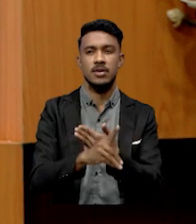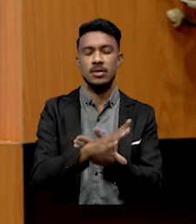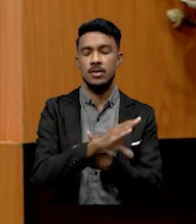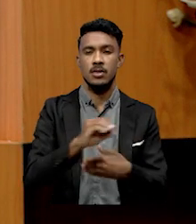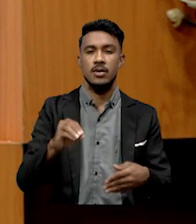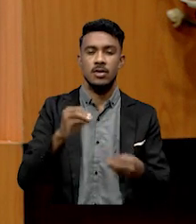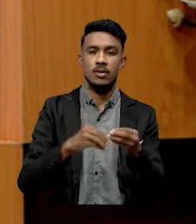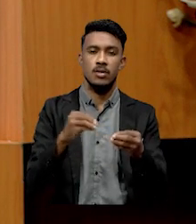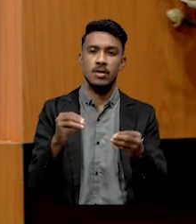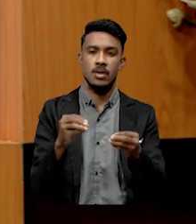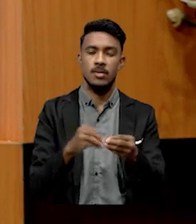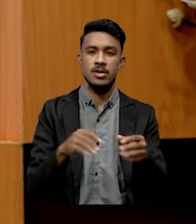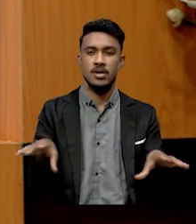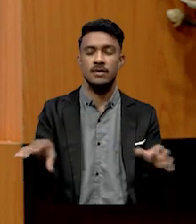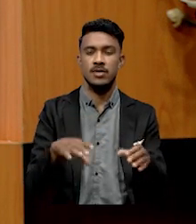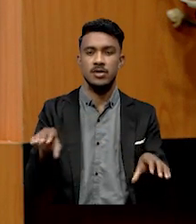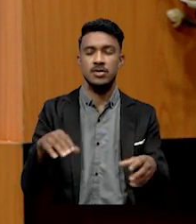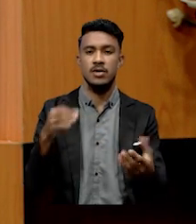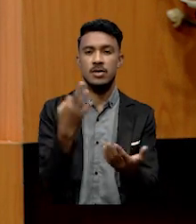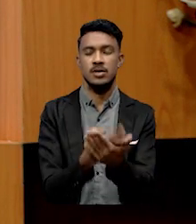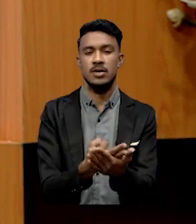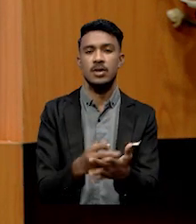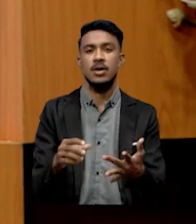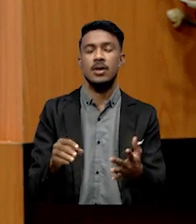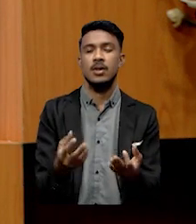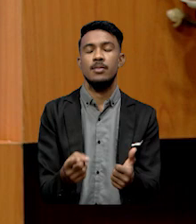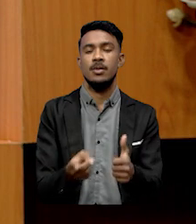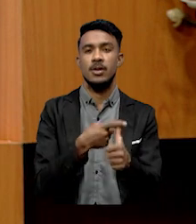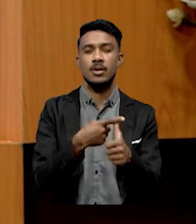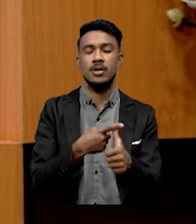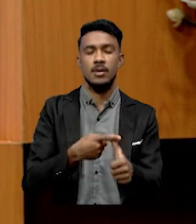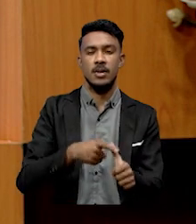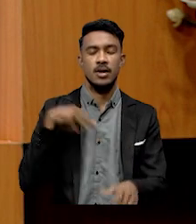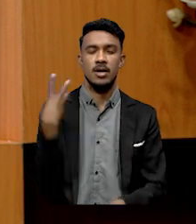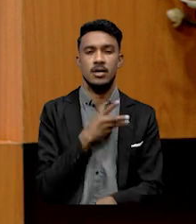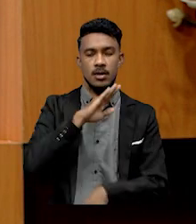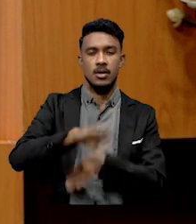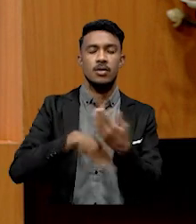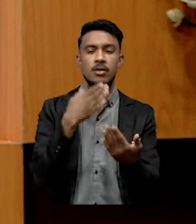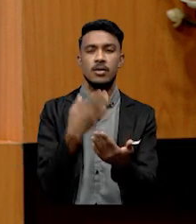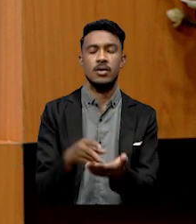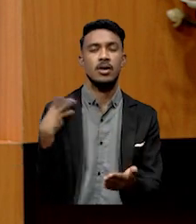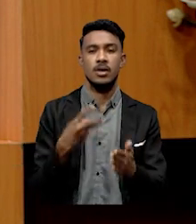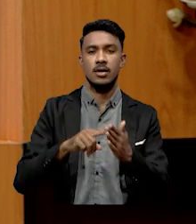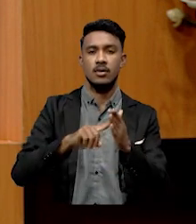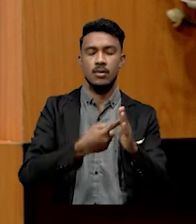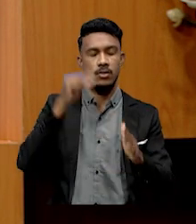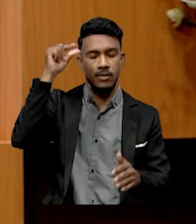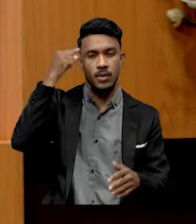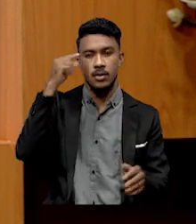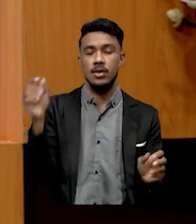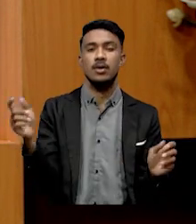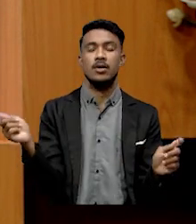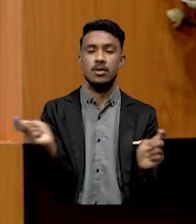projeto investimento será, né prioridade ba ito hotu. Ano in hanesan kata ita hahu se governo troca suporta na